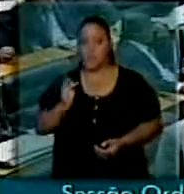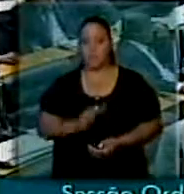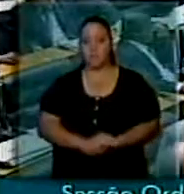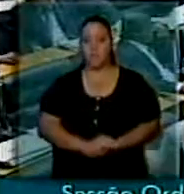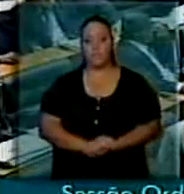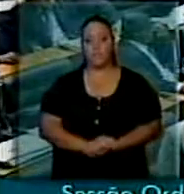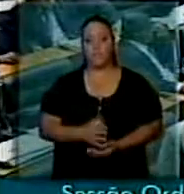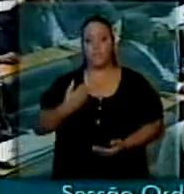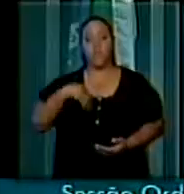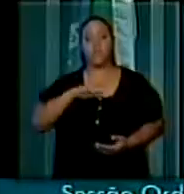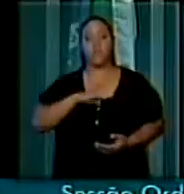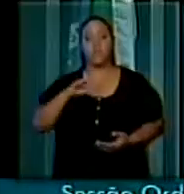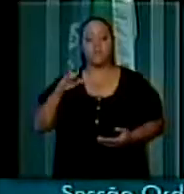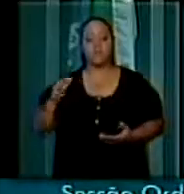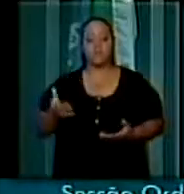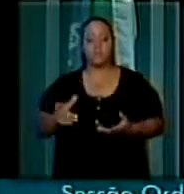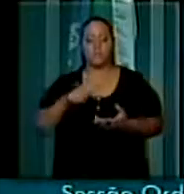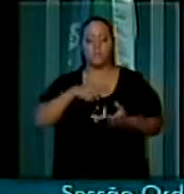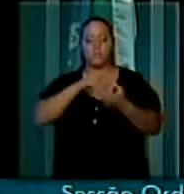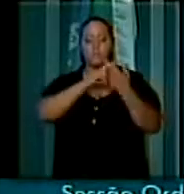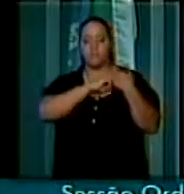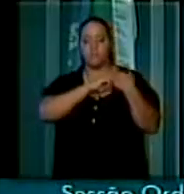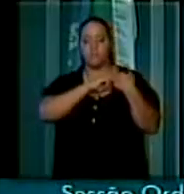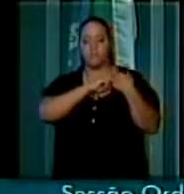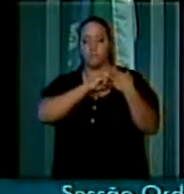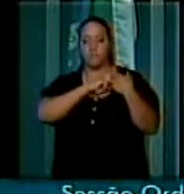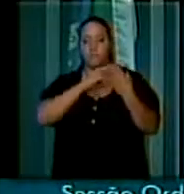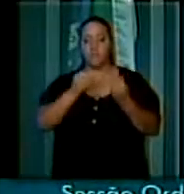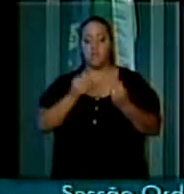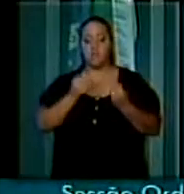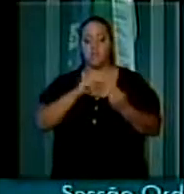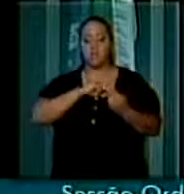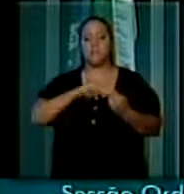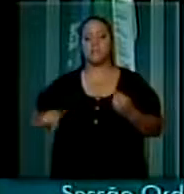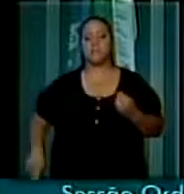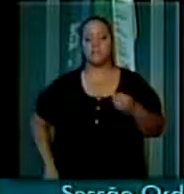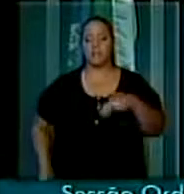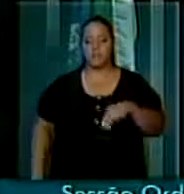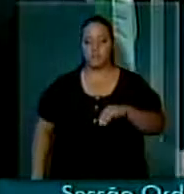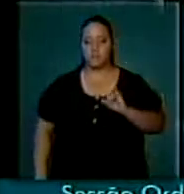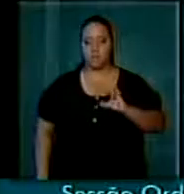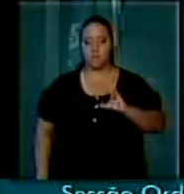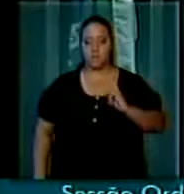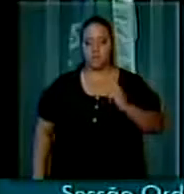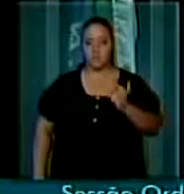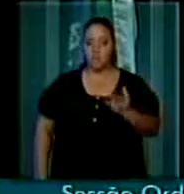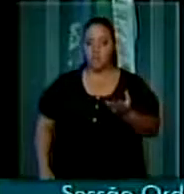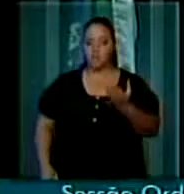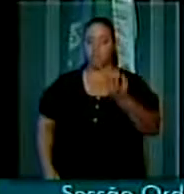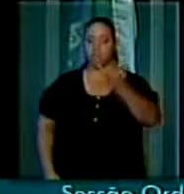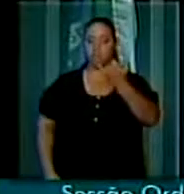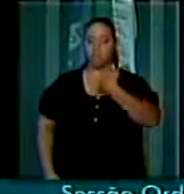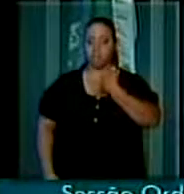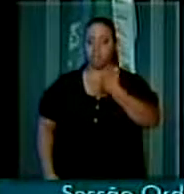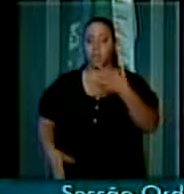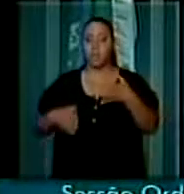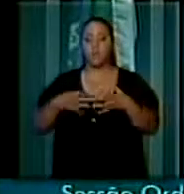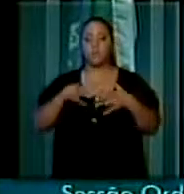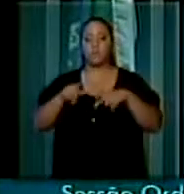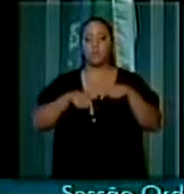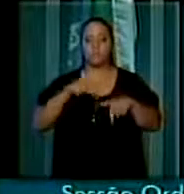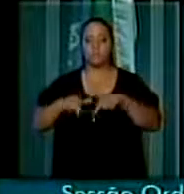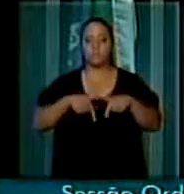nós recebemos uma missão dada pelo presidente Michel Temer, um grupo de